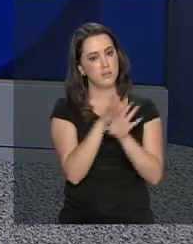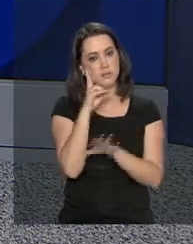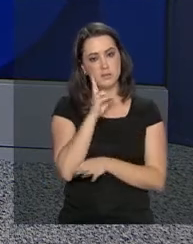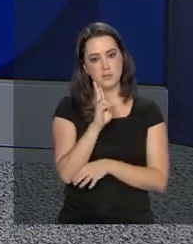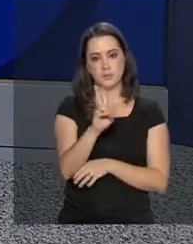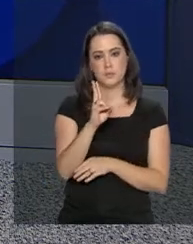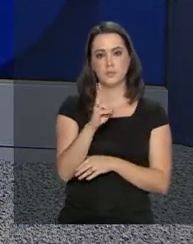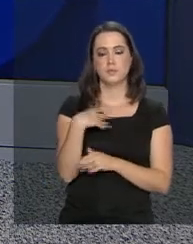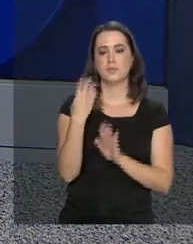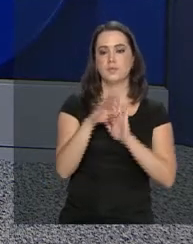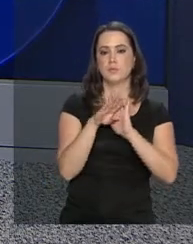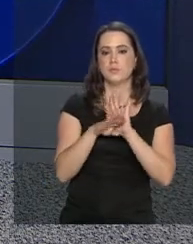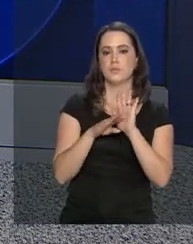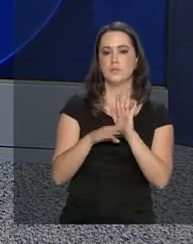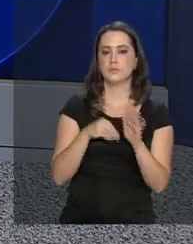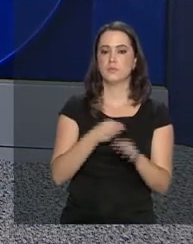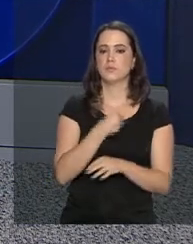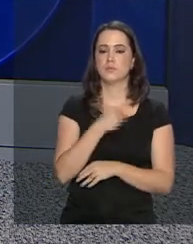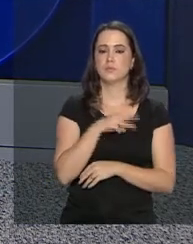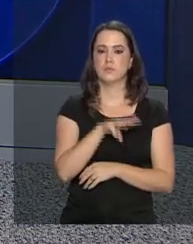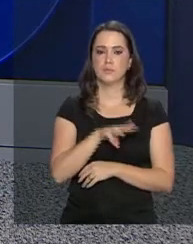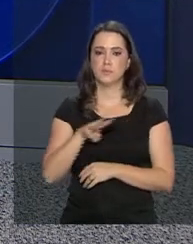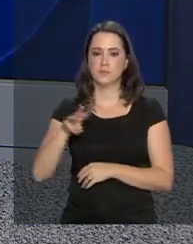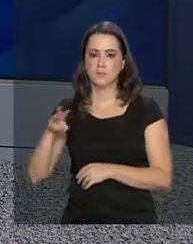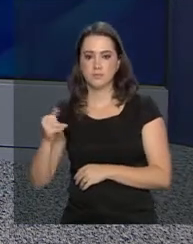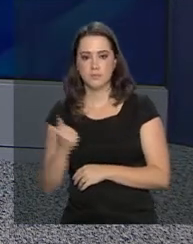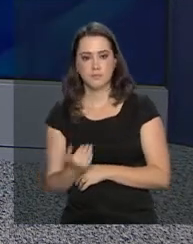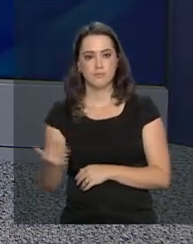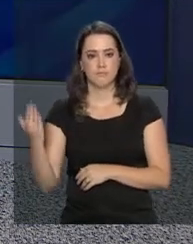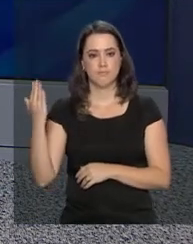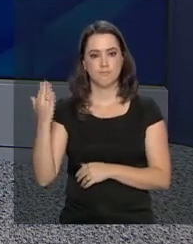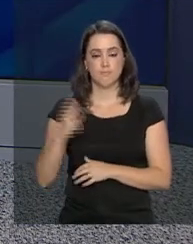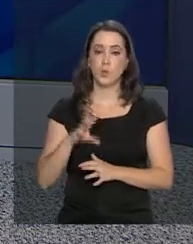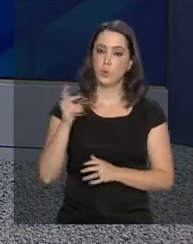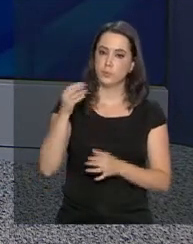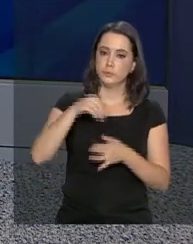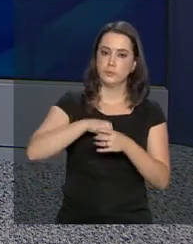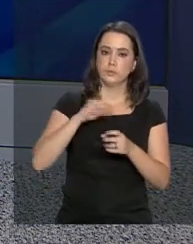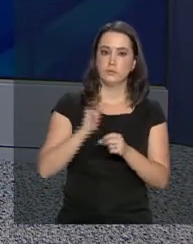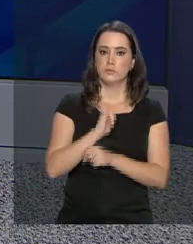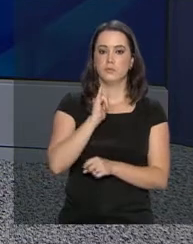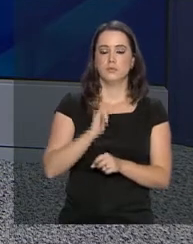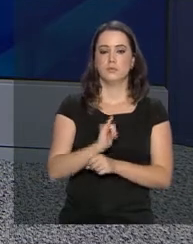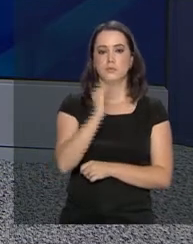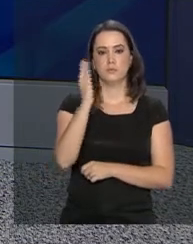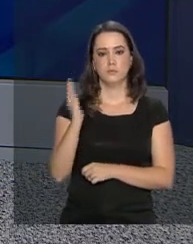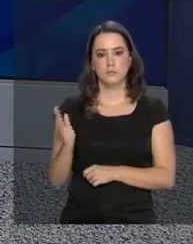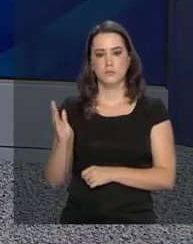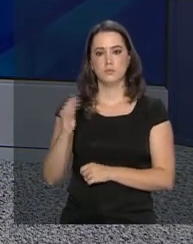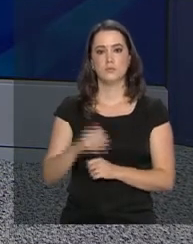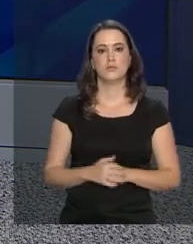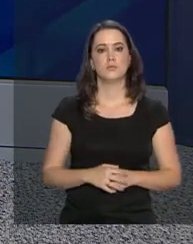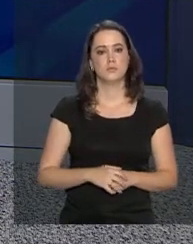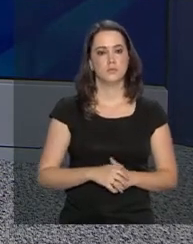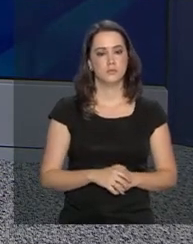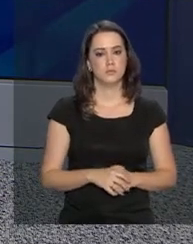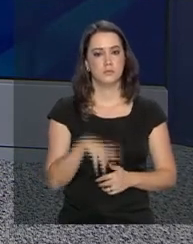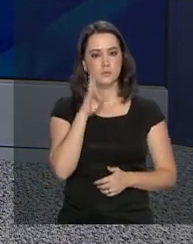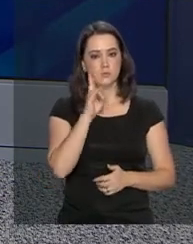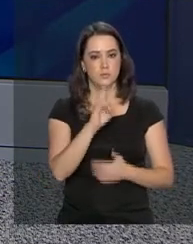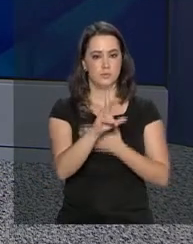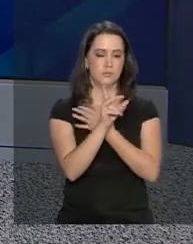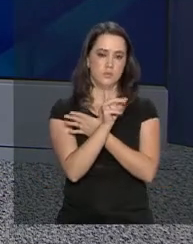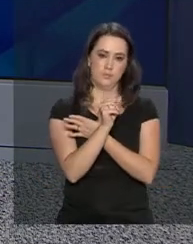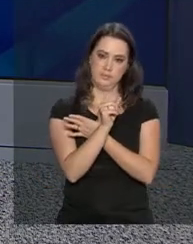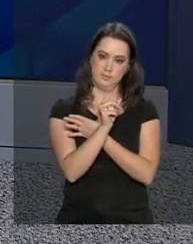aqui você acompanha a nossa programação ao vivo pelo site da nbr e todas as reportagens estão em nosso canal no youtube